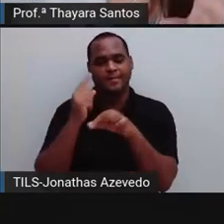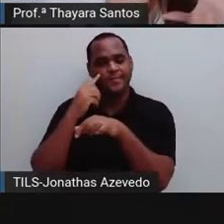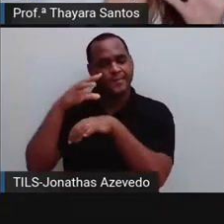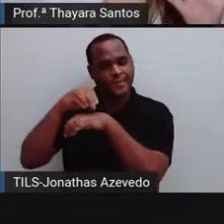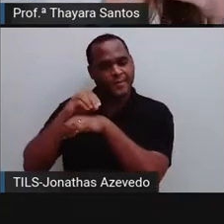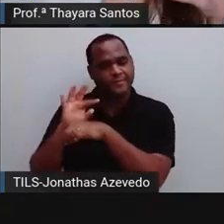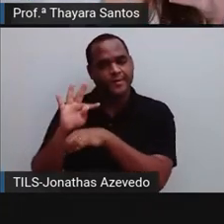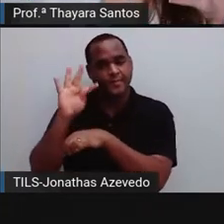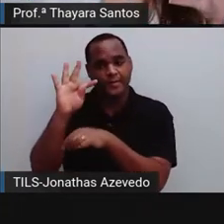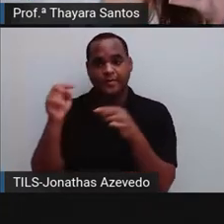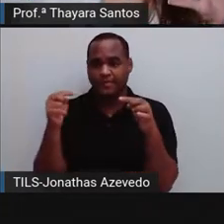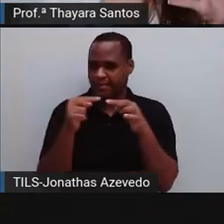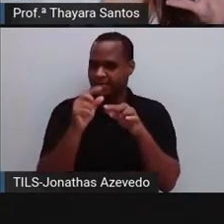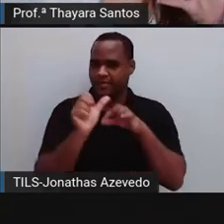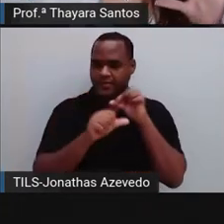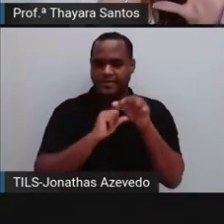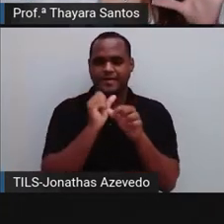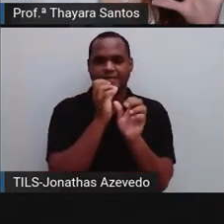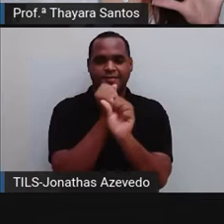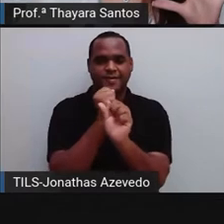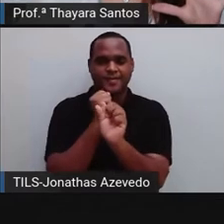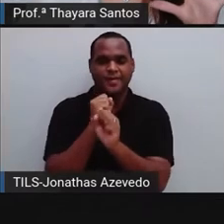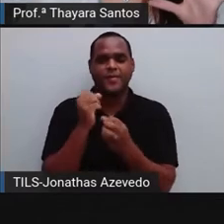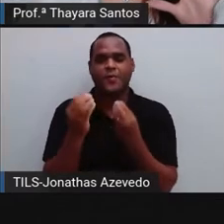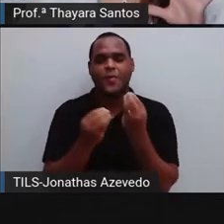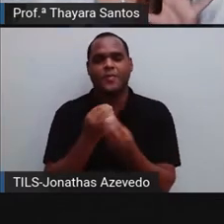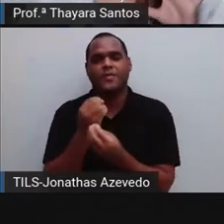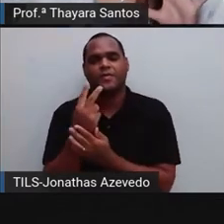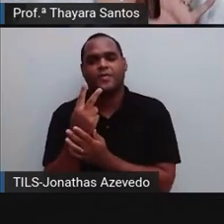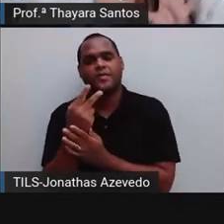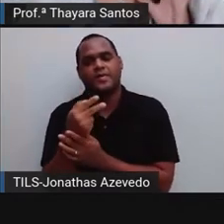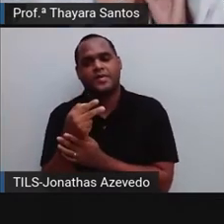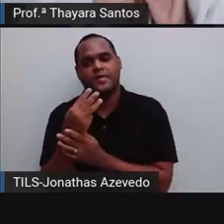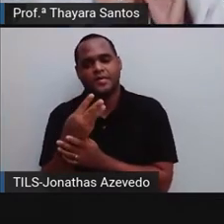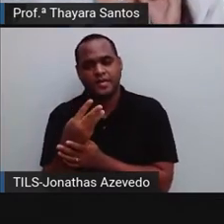aquela temperatura daquele momento e somar com